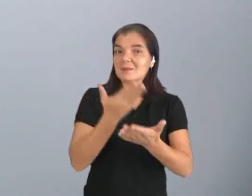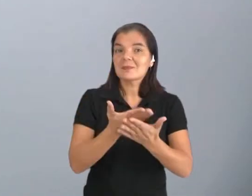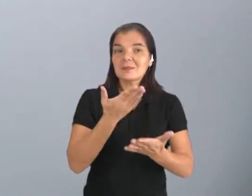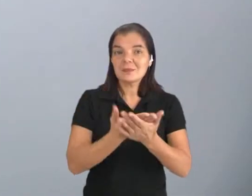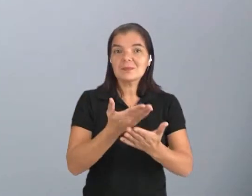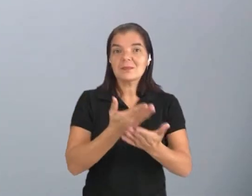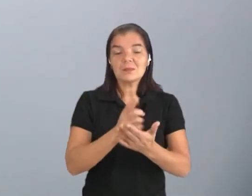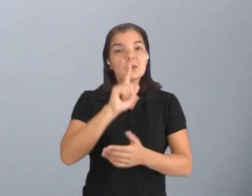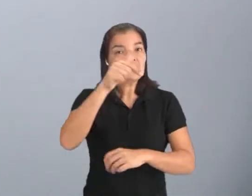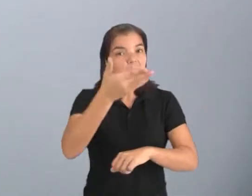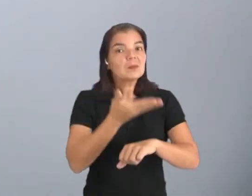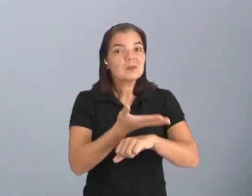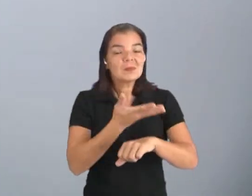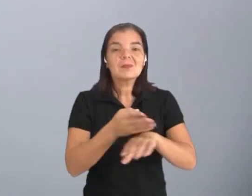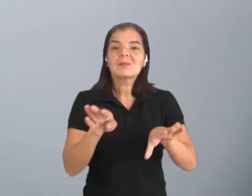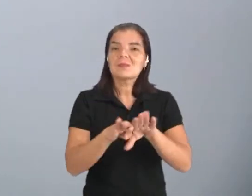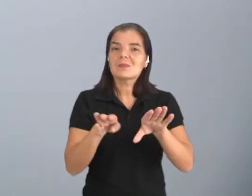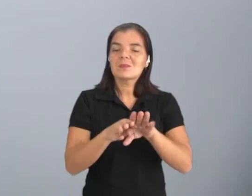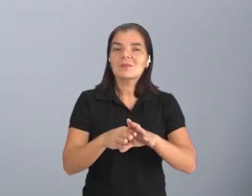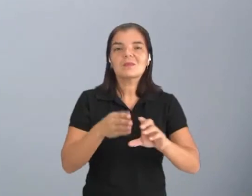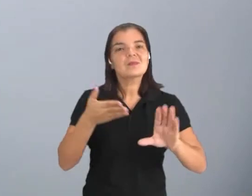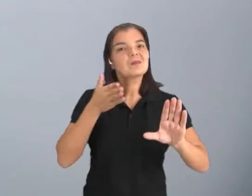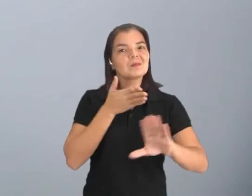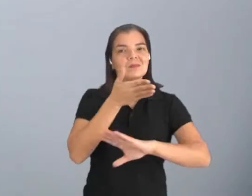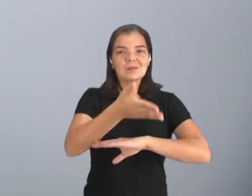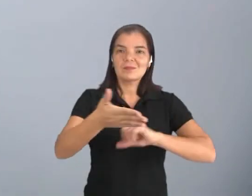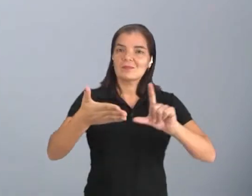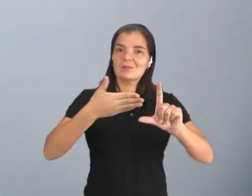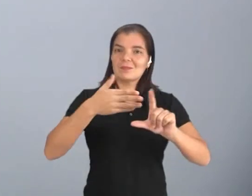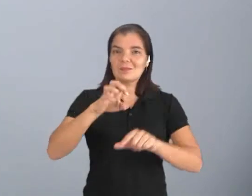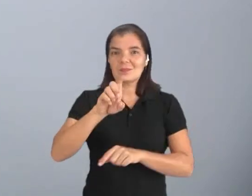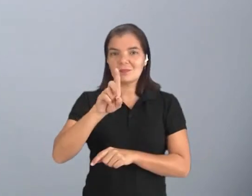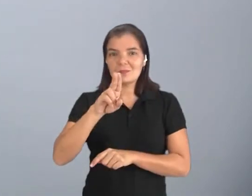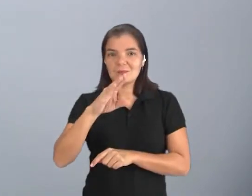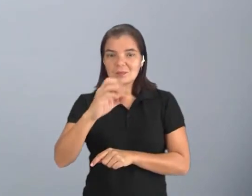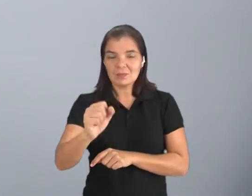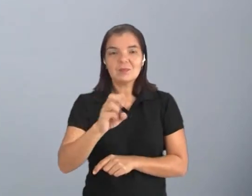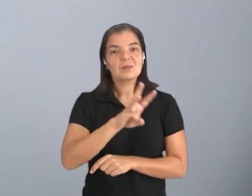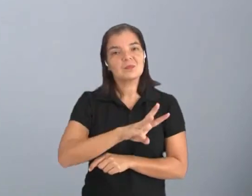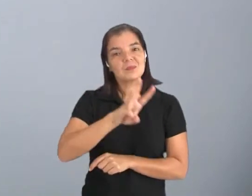aula ou outra aula que tenha passado, é só visitar a plataforma Eduque,